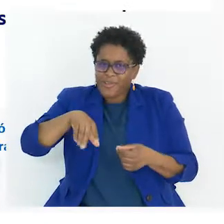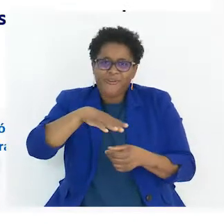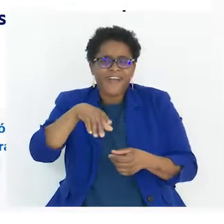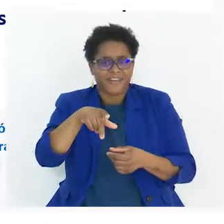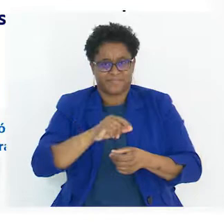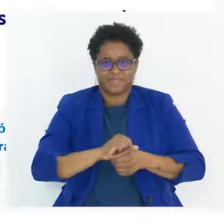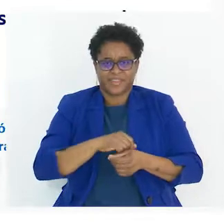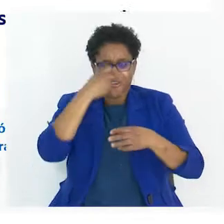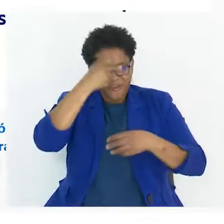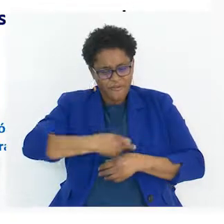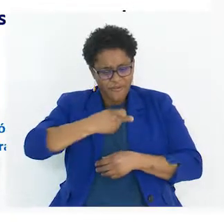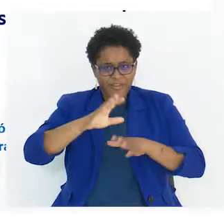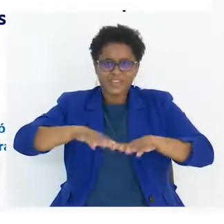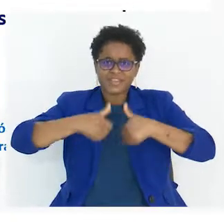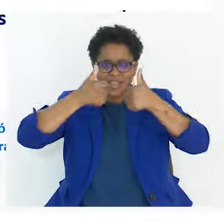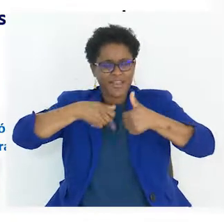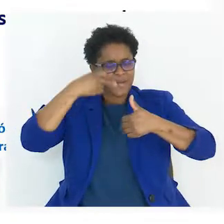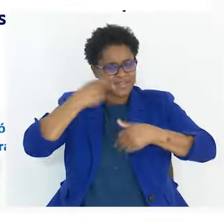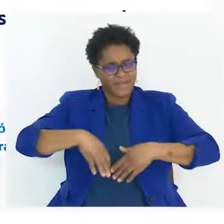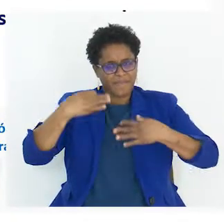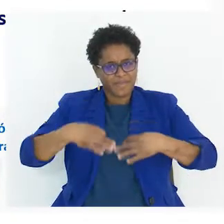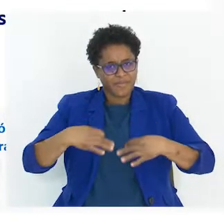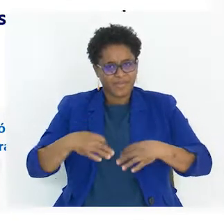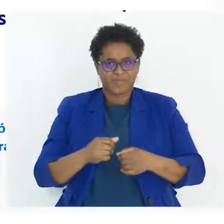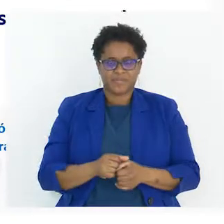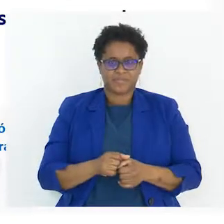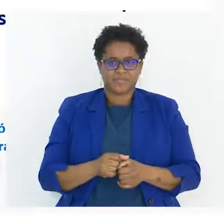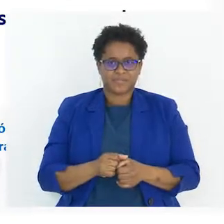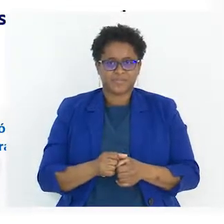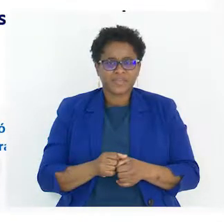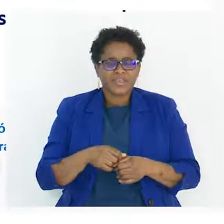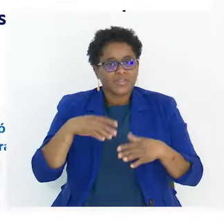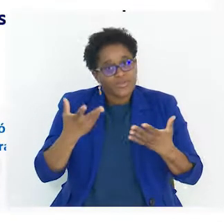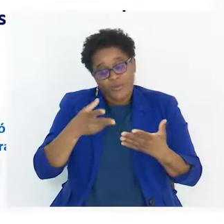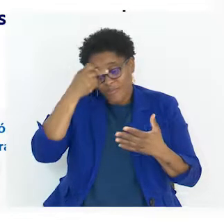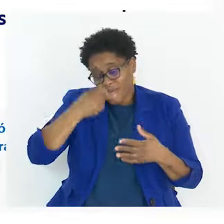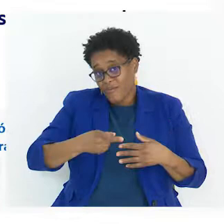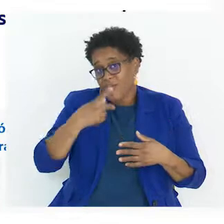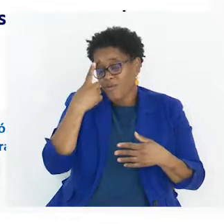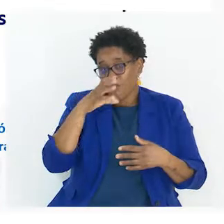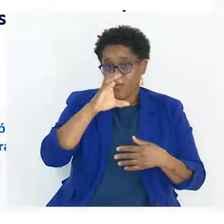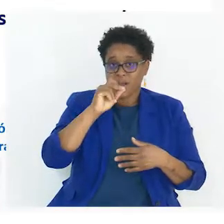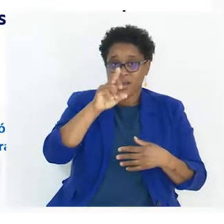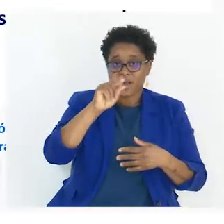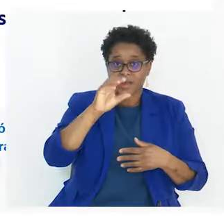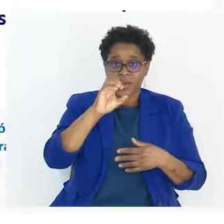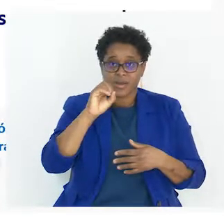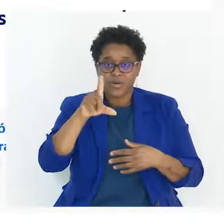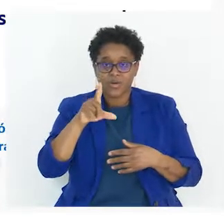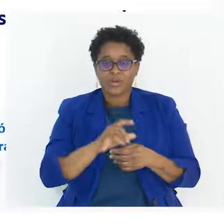daquele lugar que ficou na cidade para sempre. Desde então, tornou-se